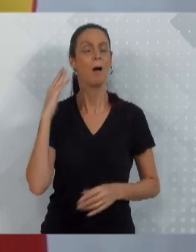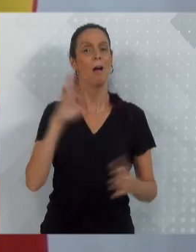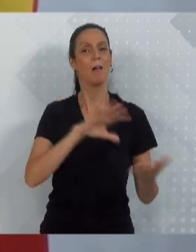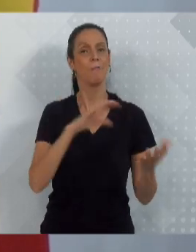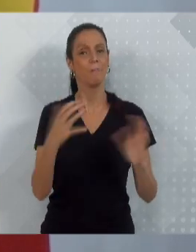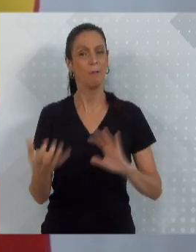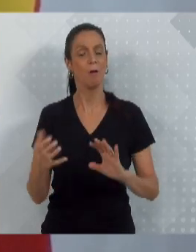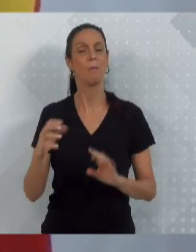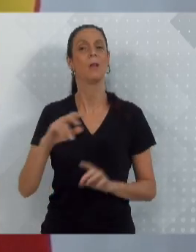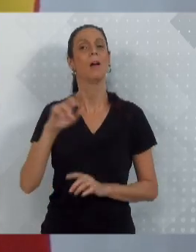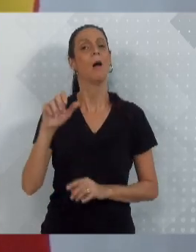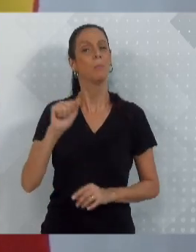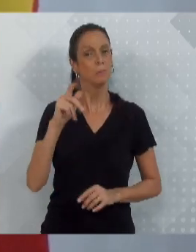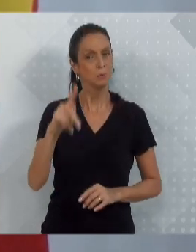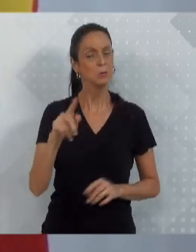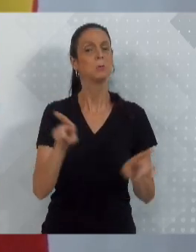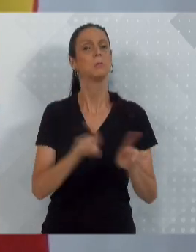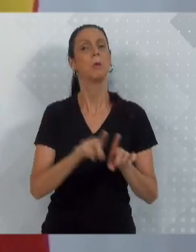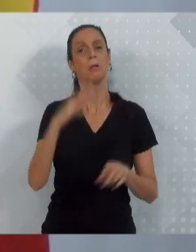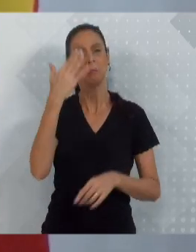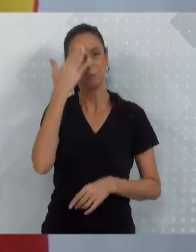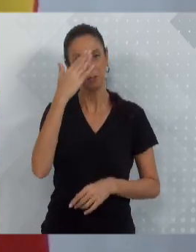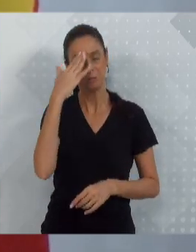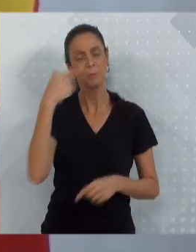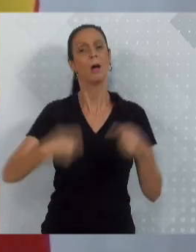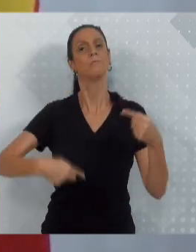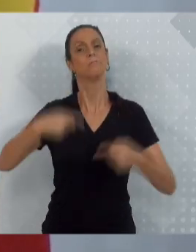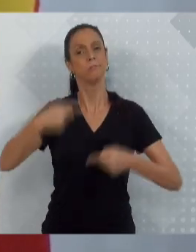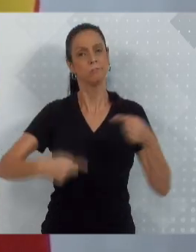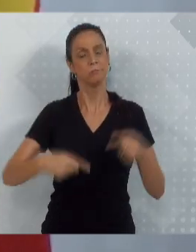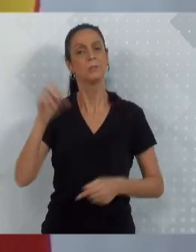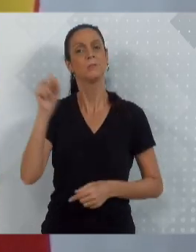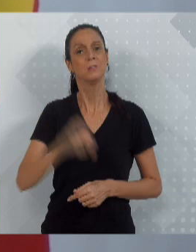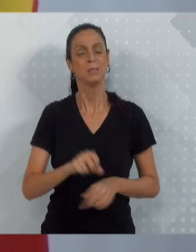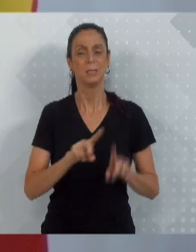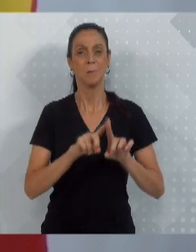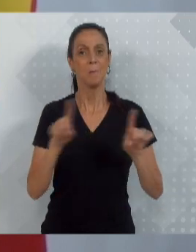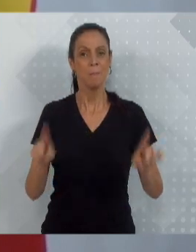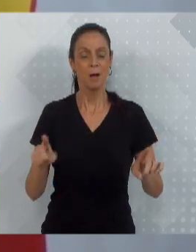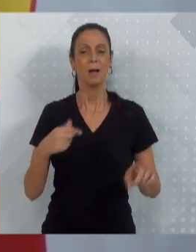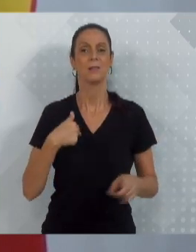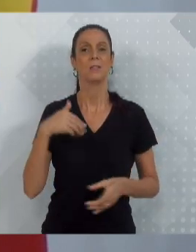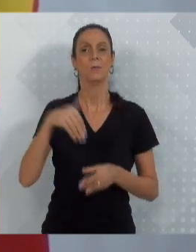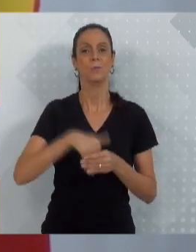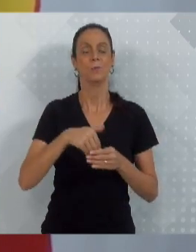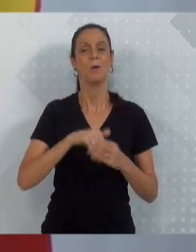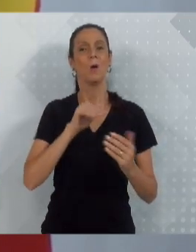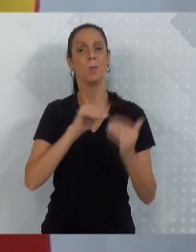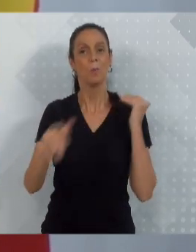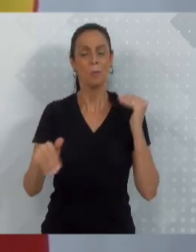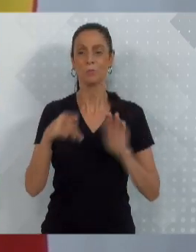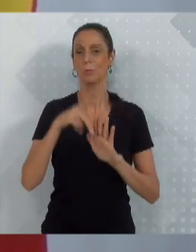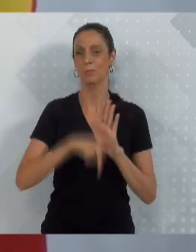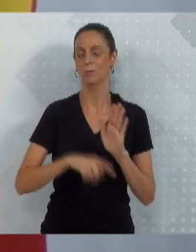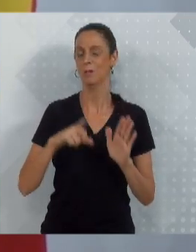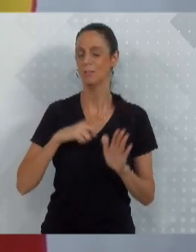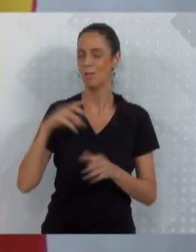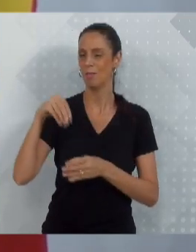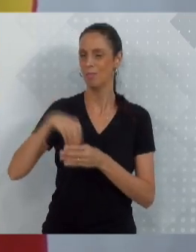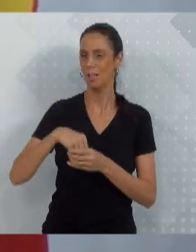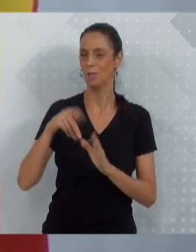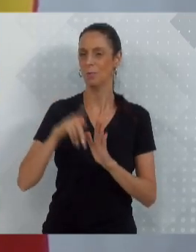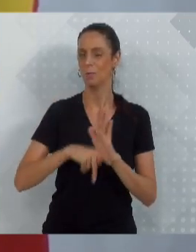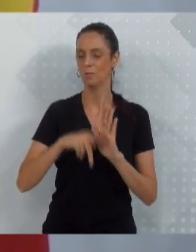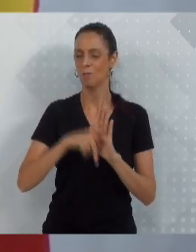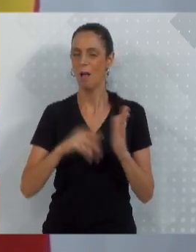através de algumas emendas, entendia que tinha que discutir a reforma da Previdência, mas votei contra o projeto porque algumas emendas que eu achava que eram importantes